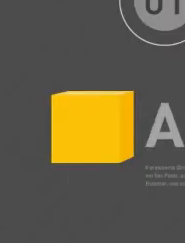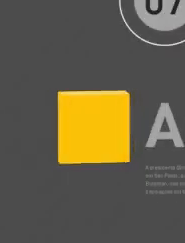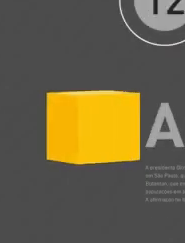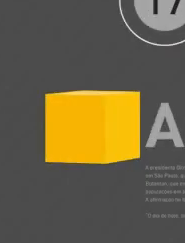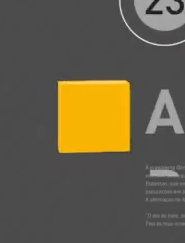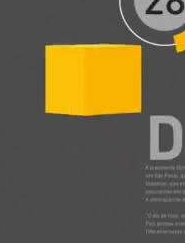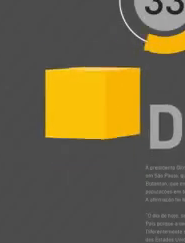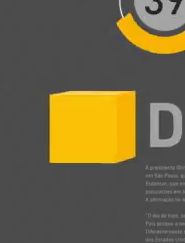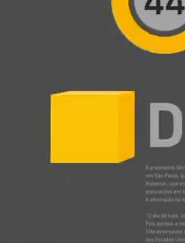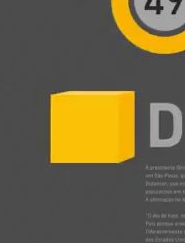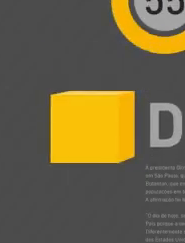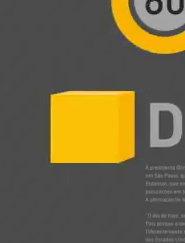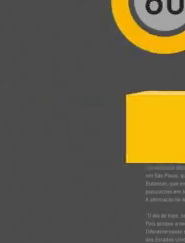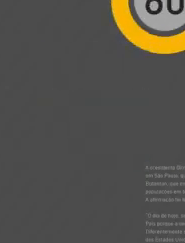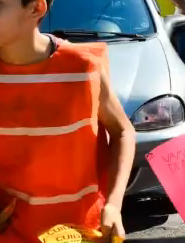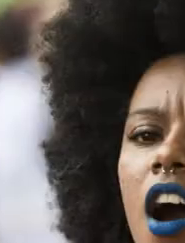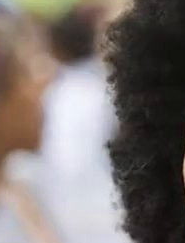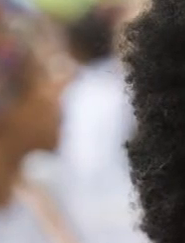o